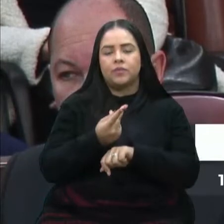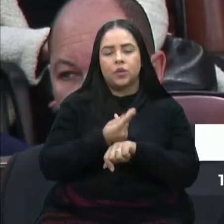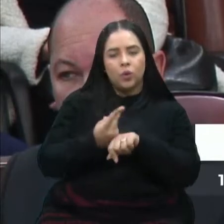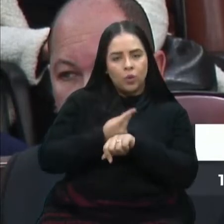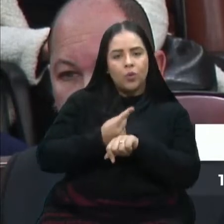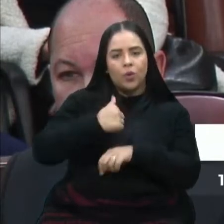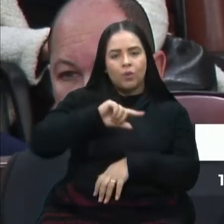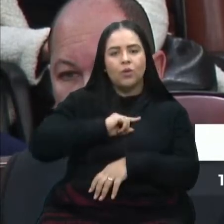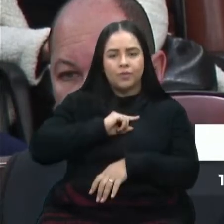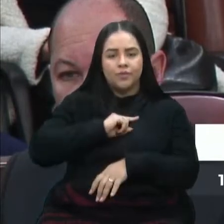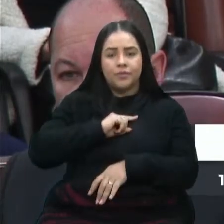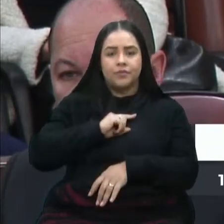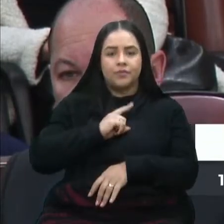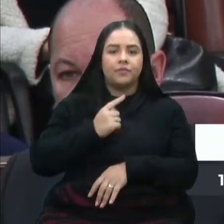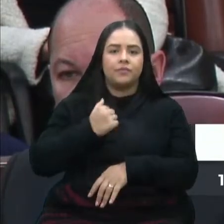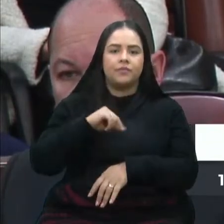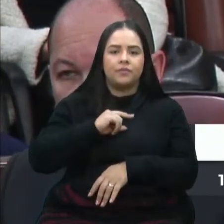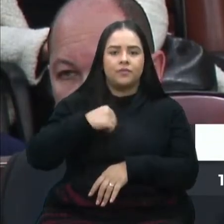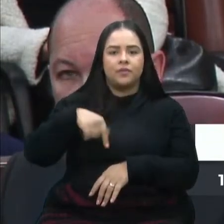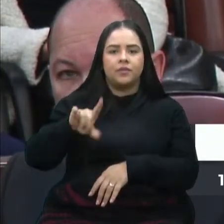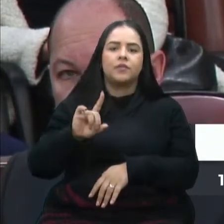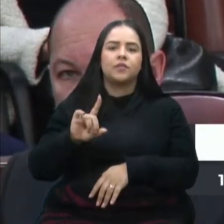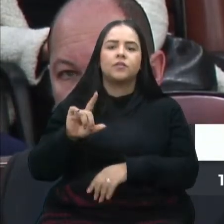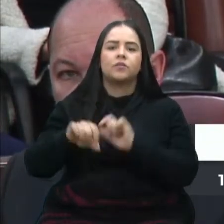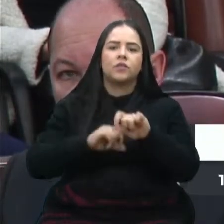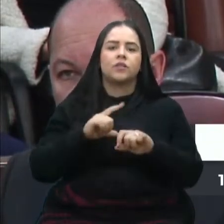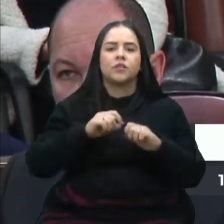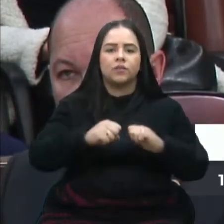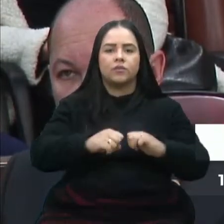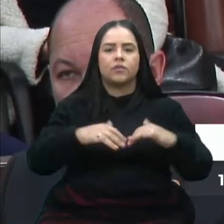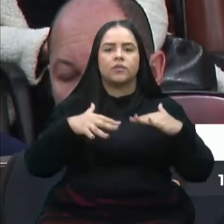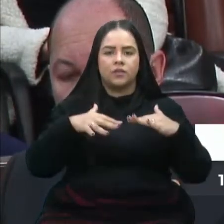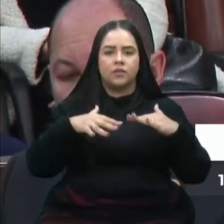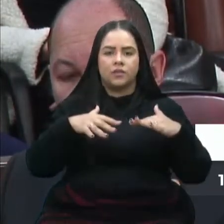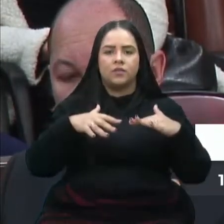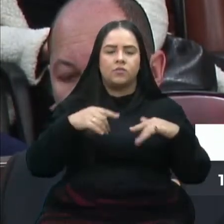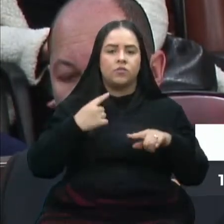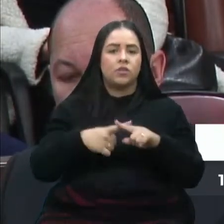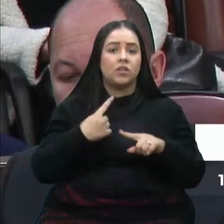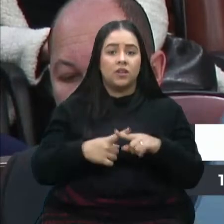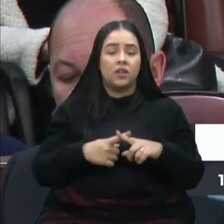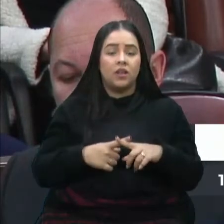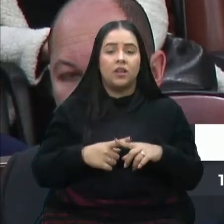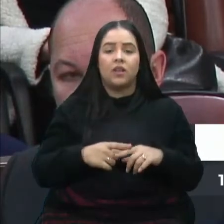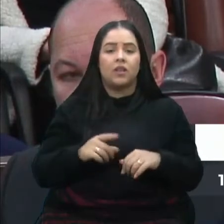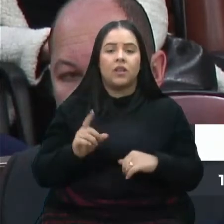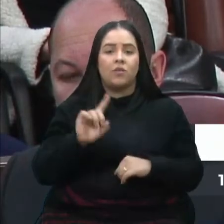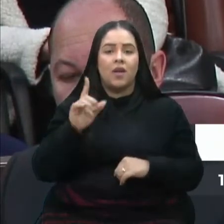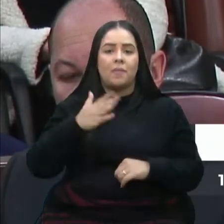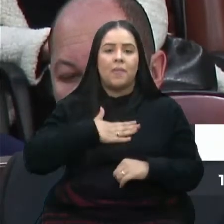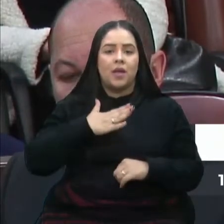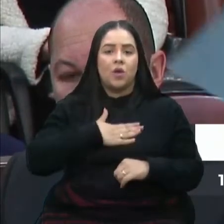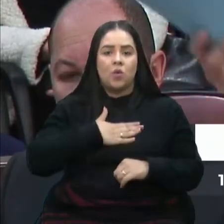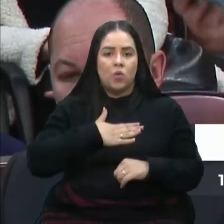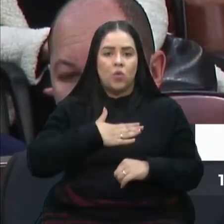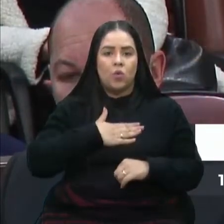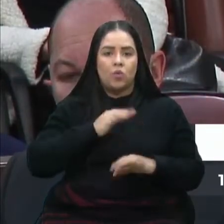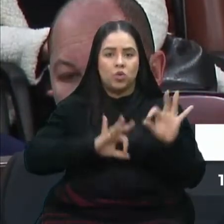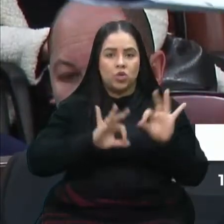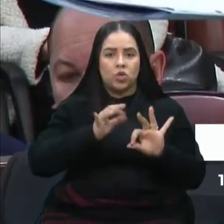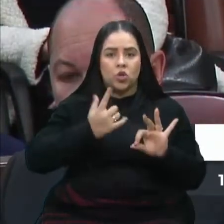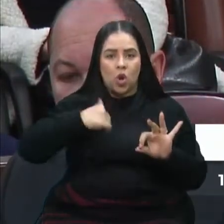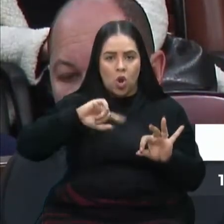gente e a gente foi procurar naquela audiência pública lá para início para protocolo escolher então não foi não é meu esse projeto é